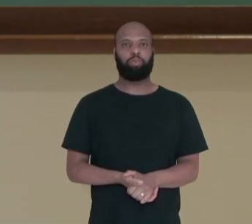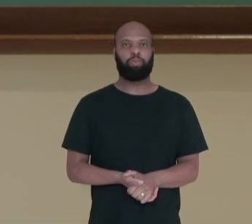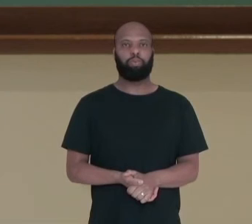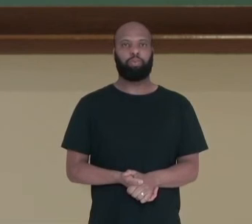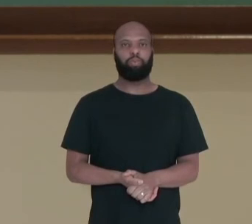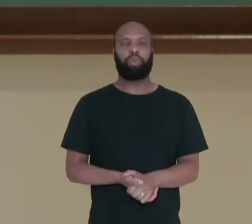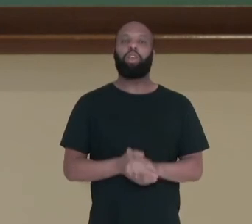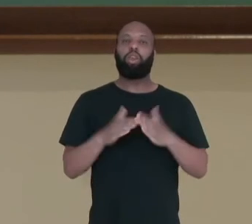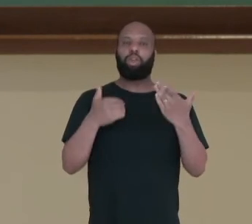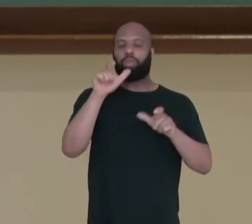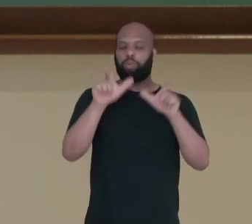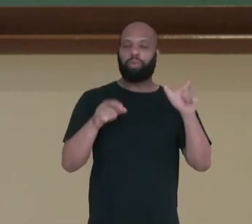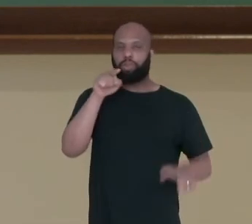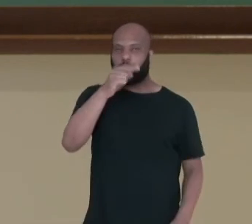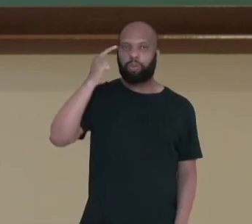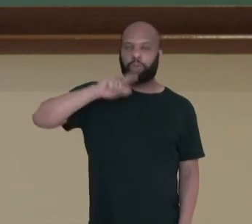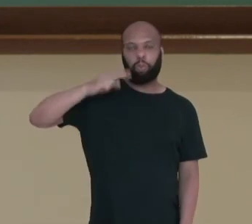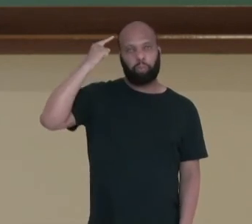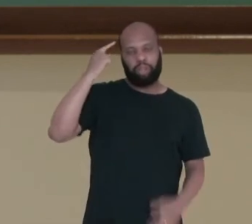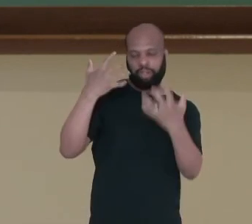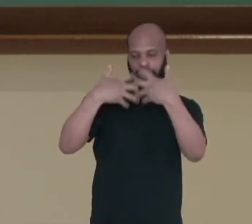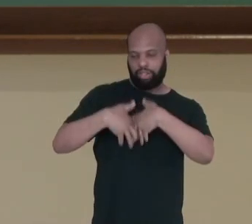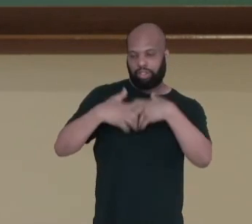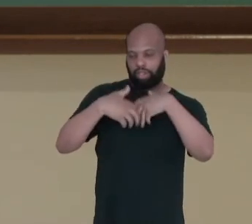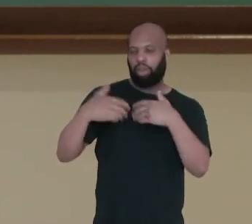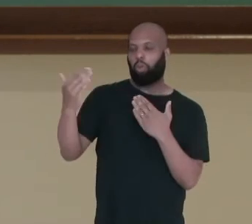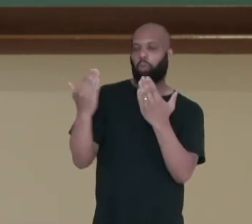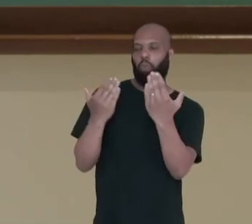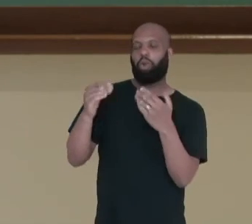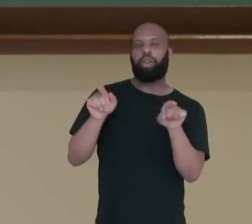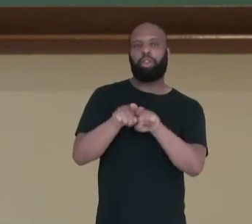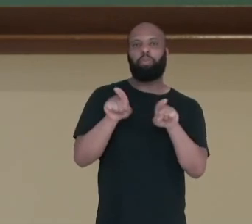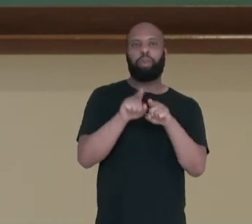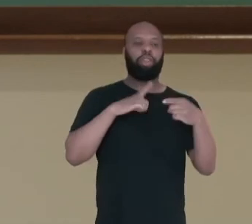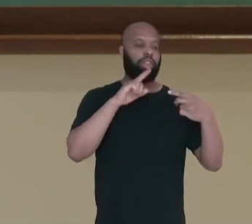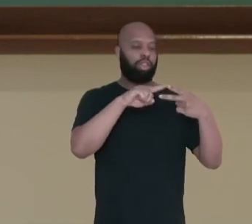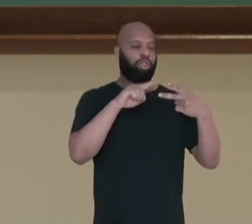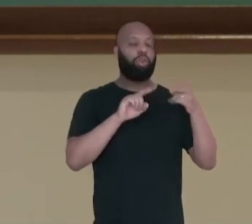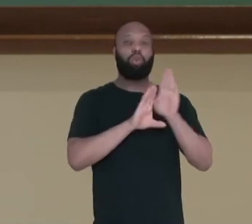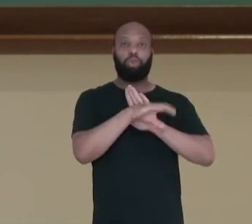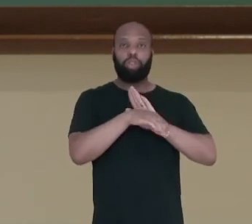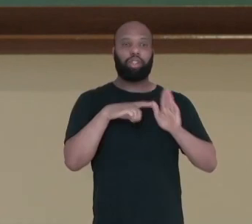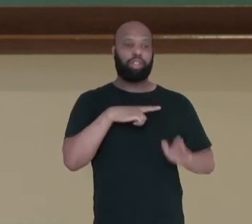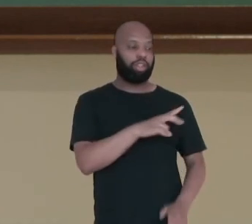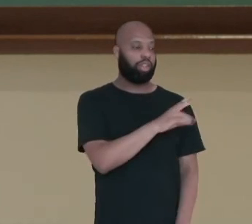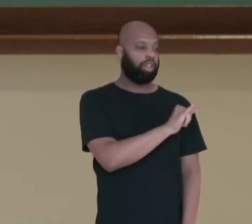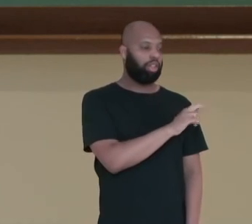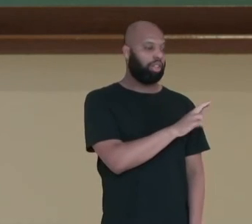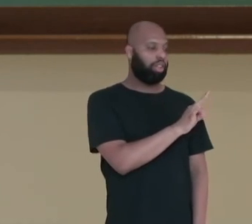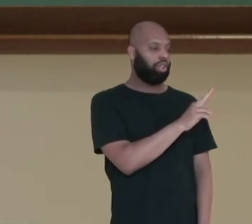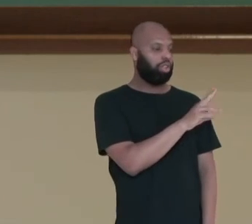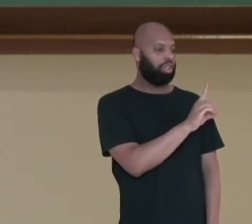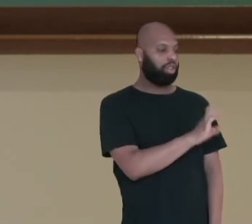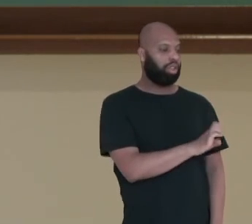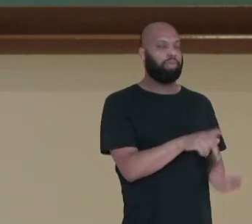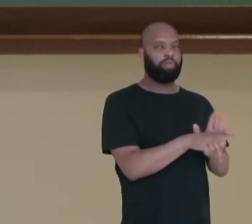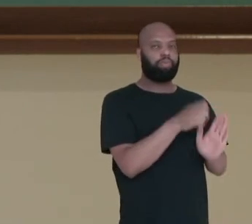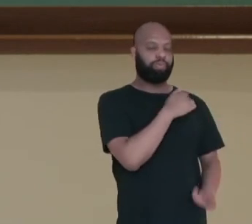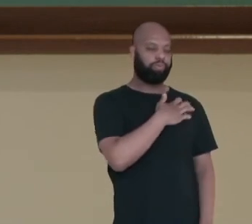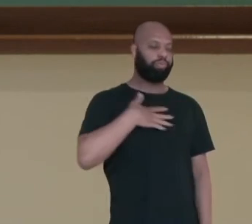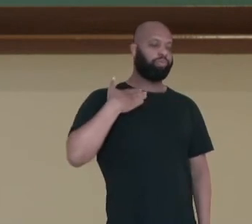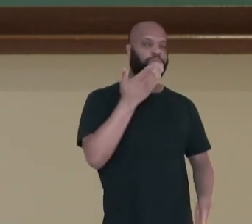E aí, galera, deu certo? Conseguiram pensar, então, e comparar esses dois conceitos, virtude para os antigos lá,